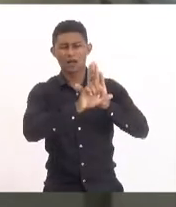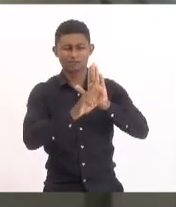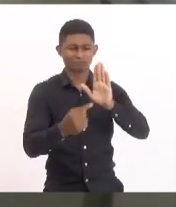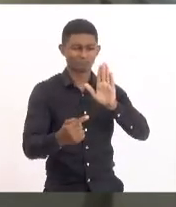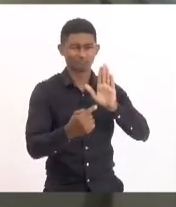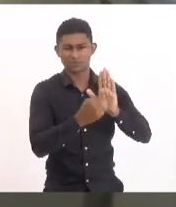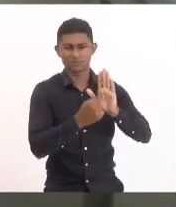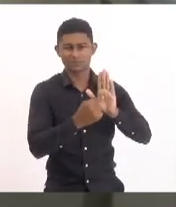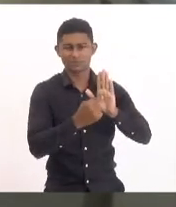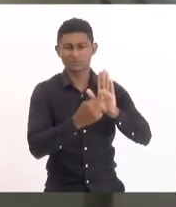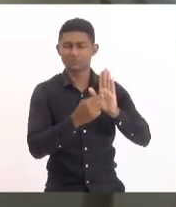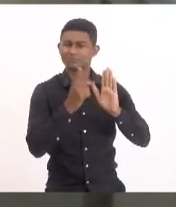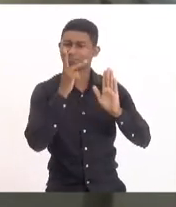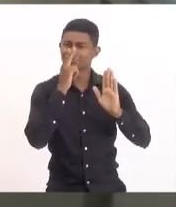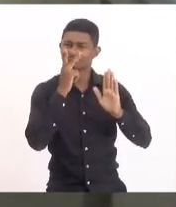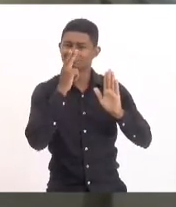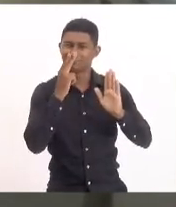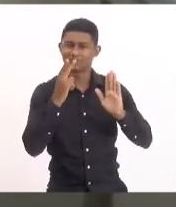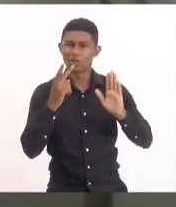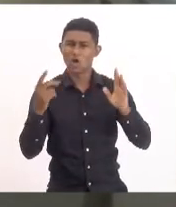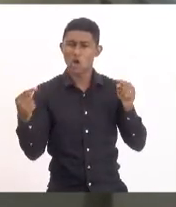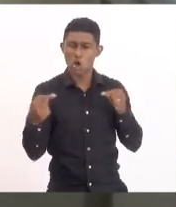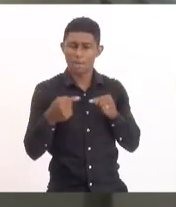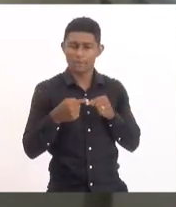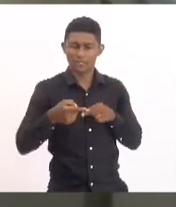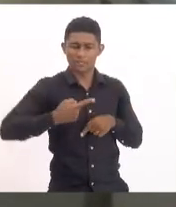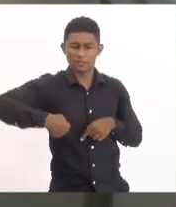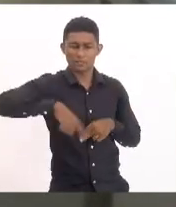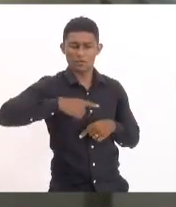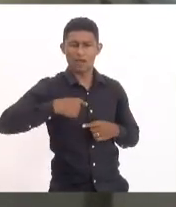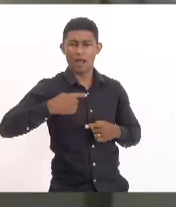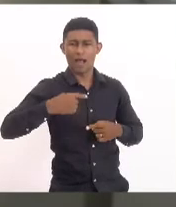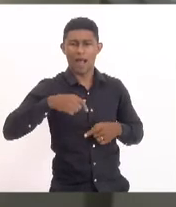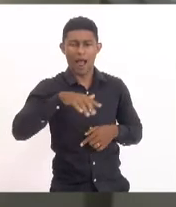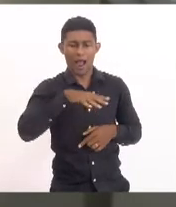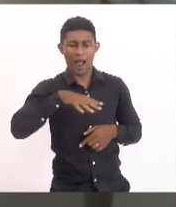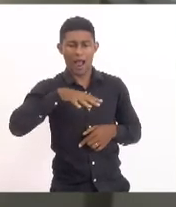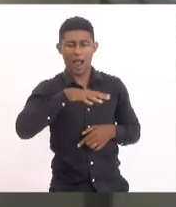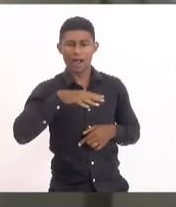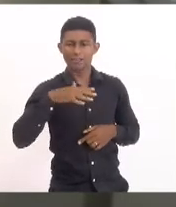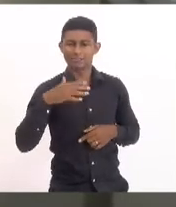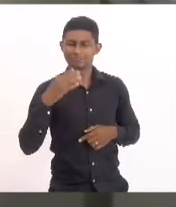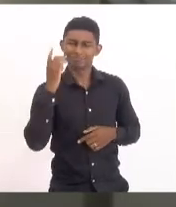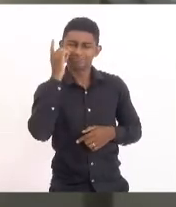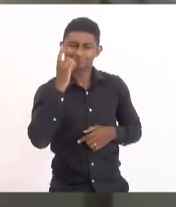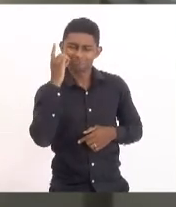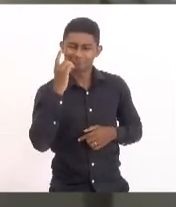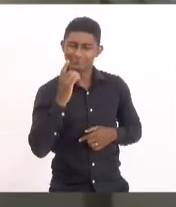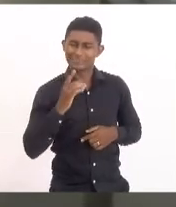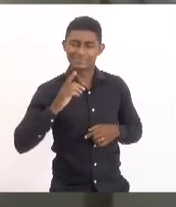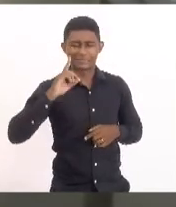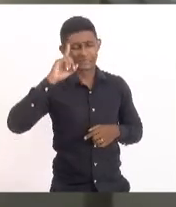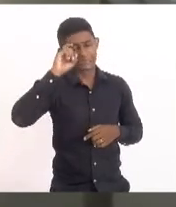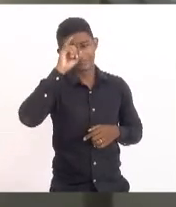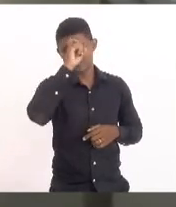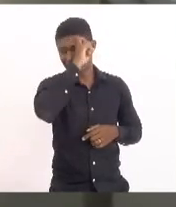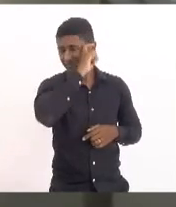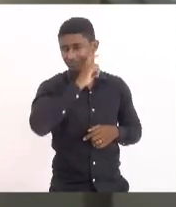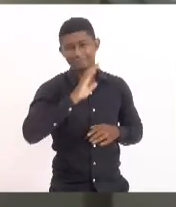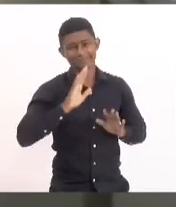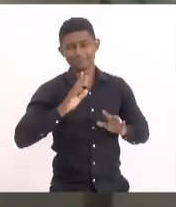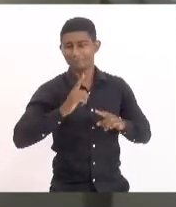diversas competências, é muito difícil, senhor presidente, porque as variantes são muito mais